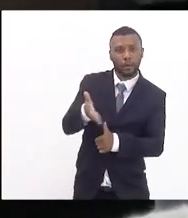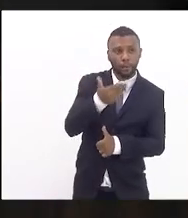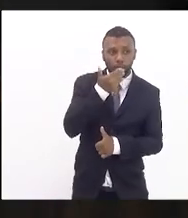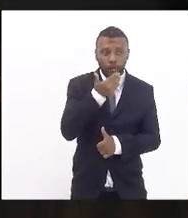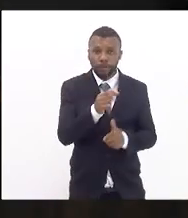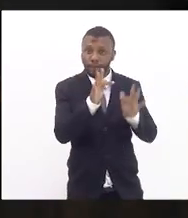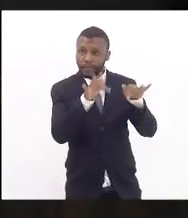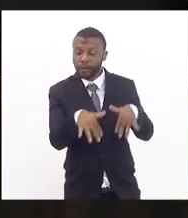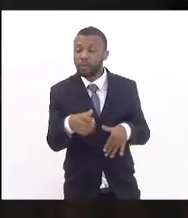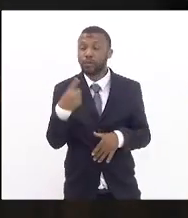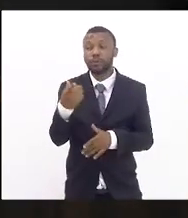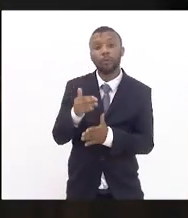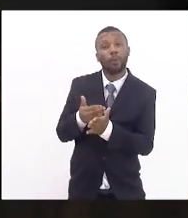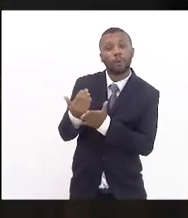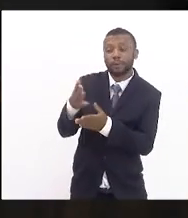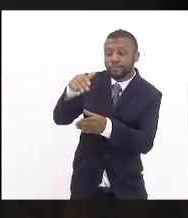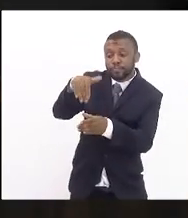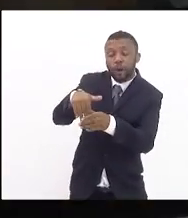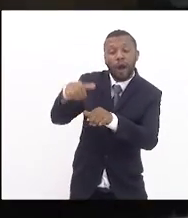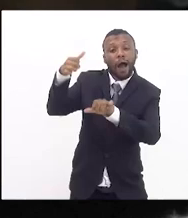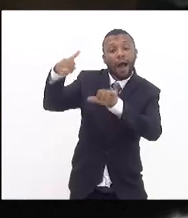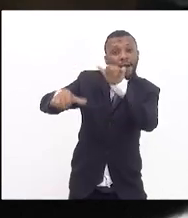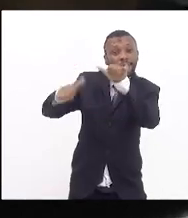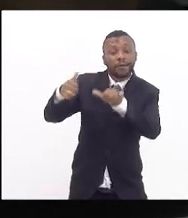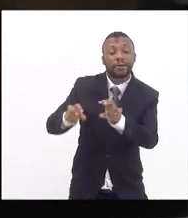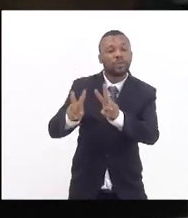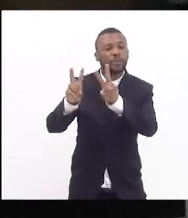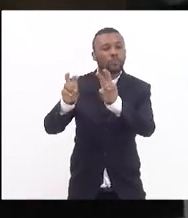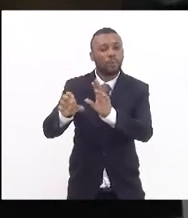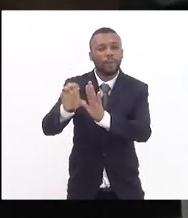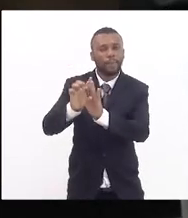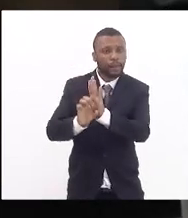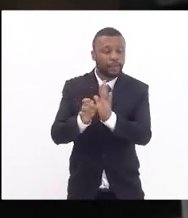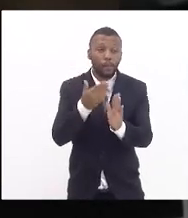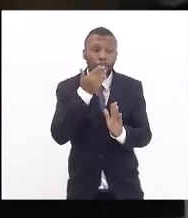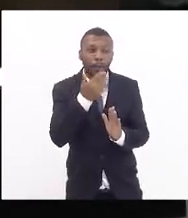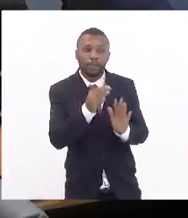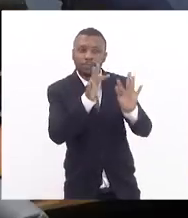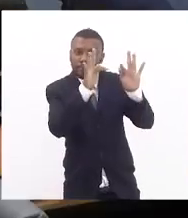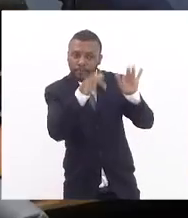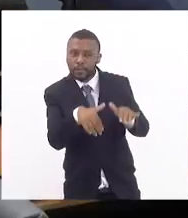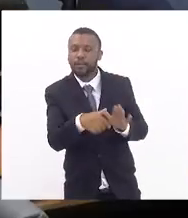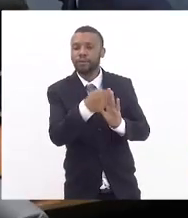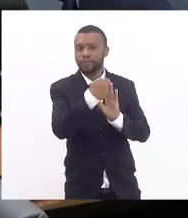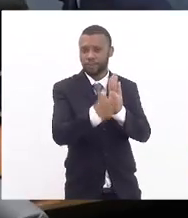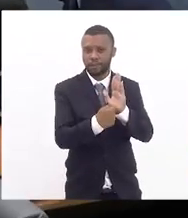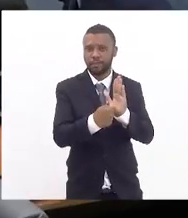Porque nós estamos votando o parecer às emendas. Então, eu peço forma final de redação. Não.